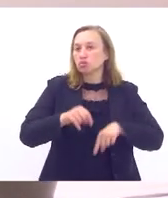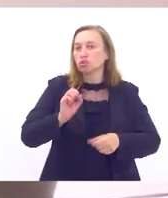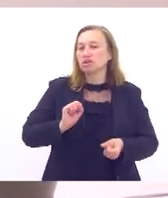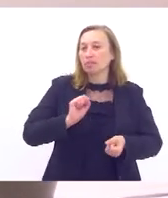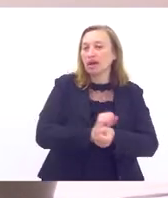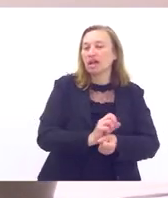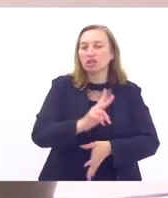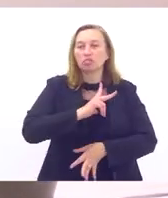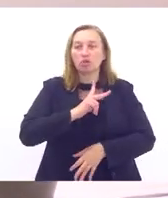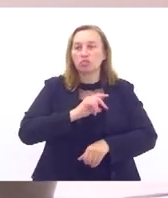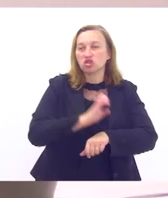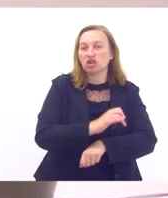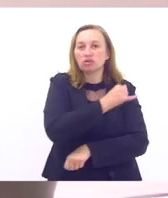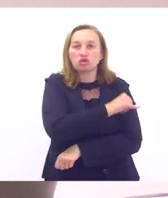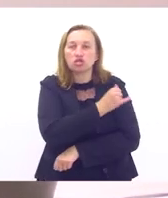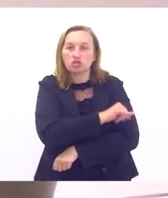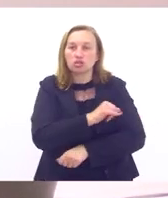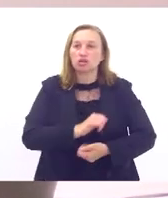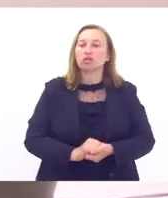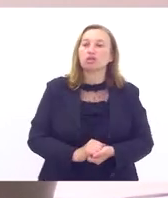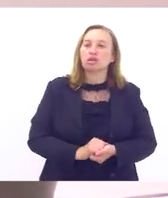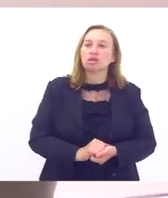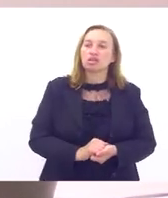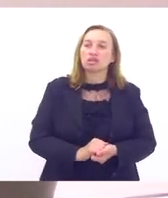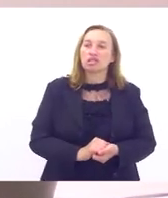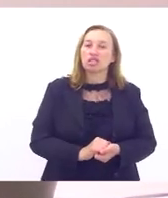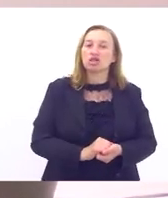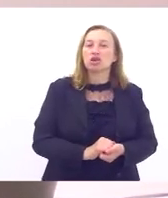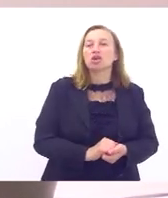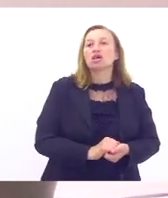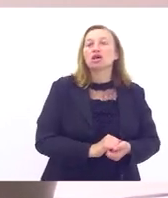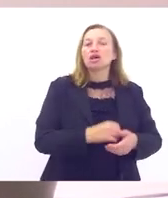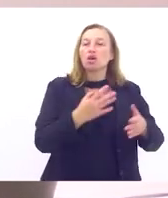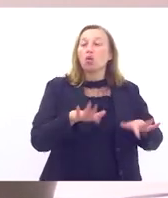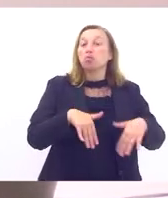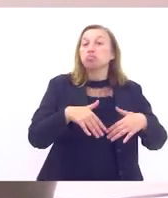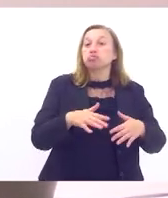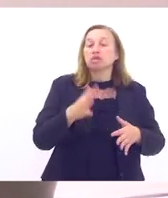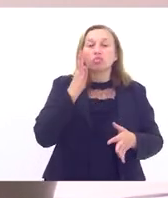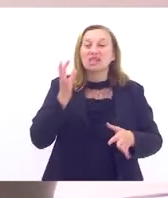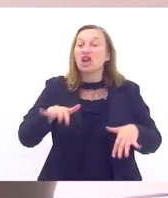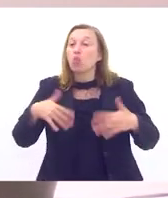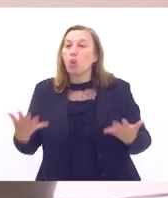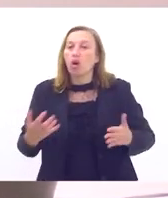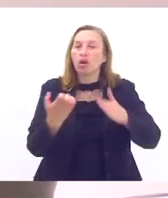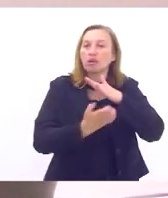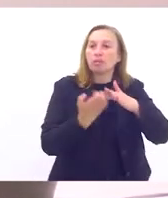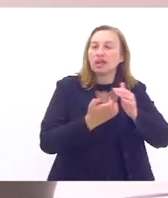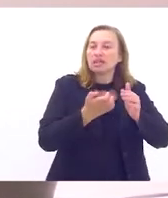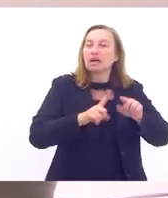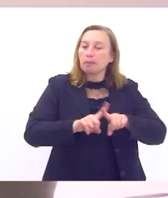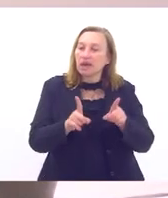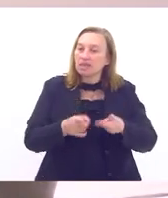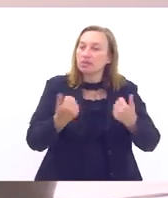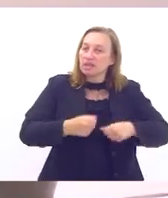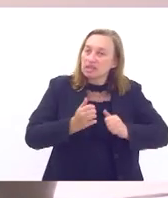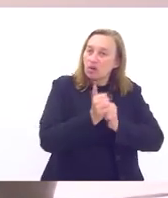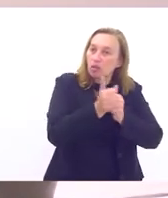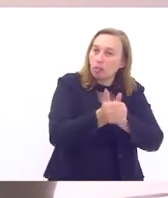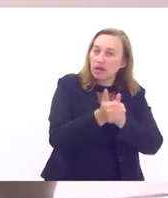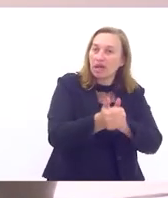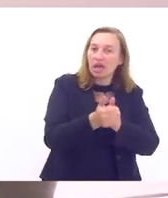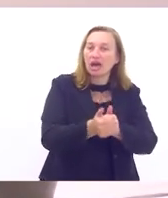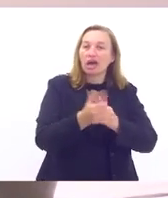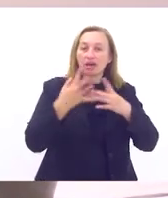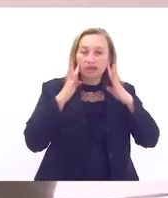do próprio Estado do Rio de Janeiro, sejam eles geridos pela SES ou pela SEAP, para além do acompanhamento das ações a cargo das equipes